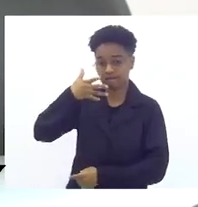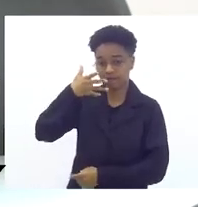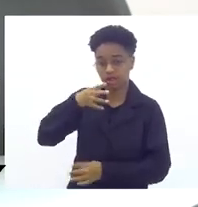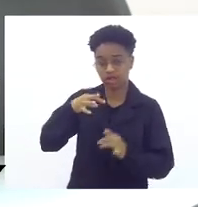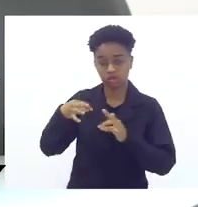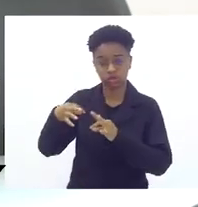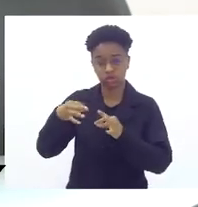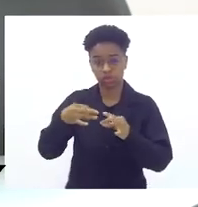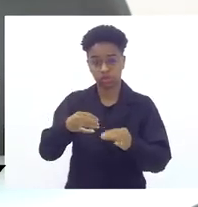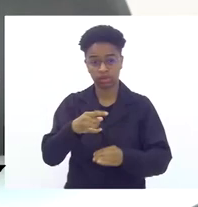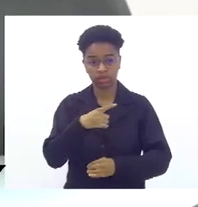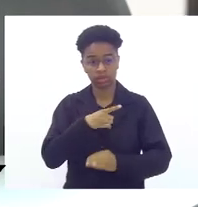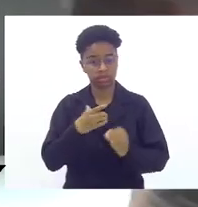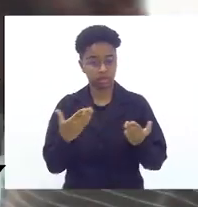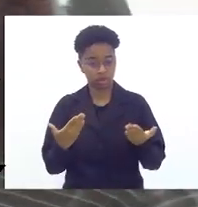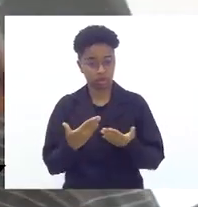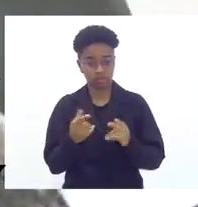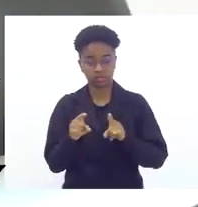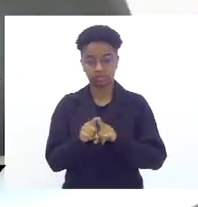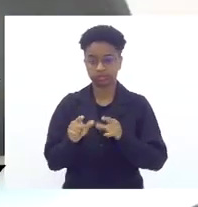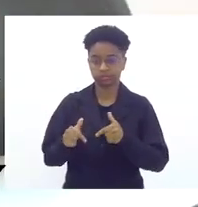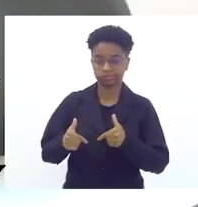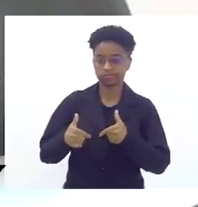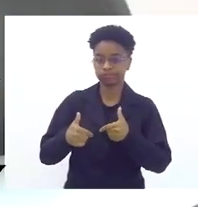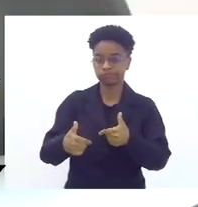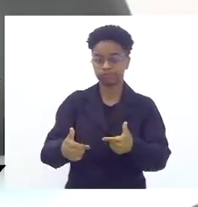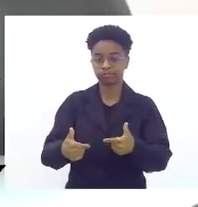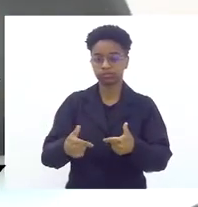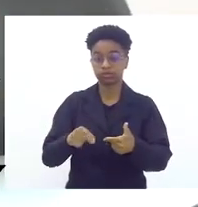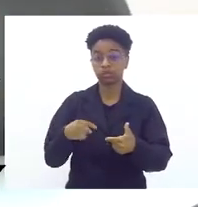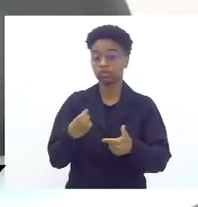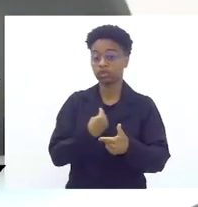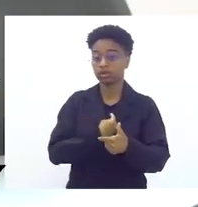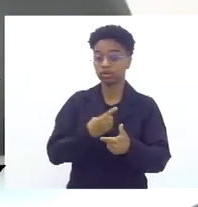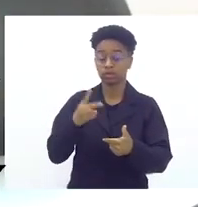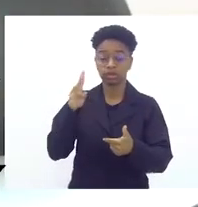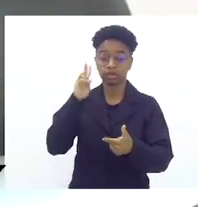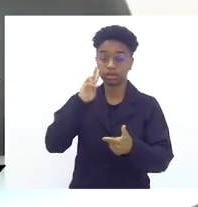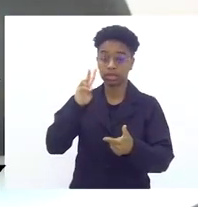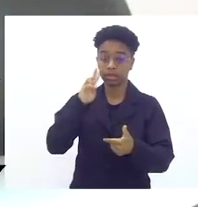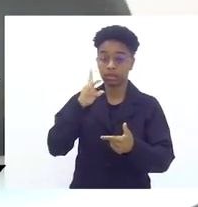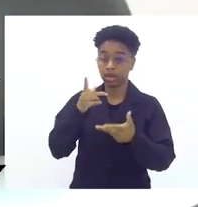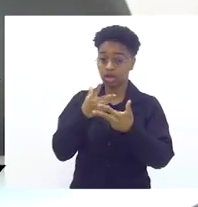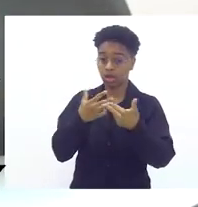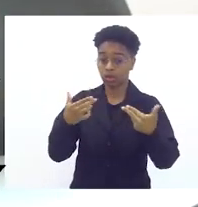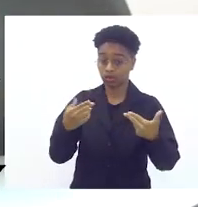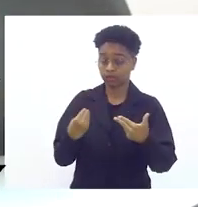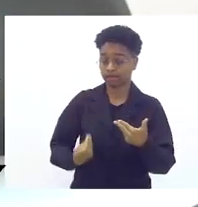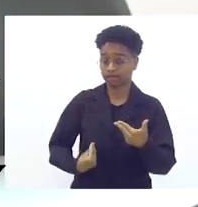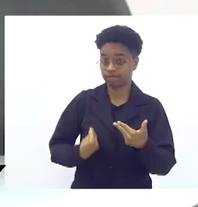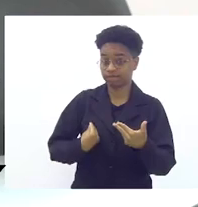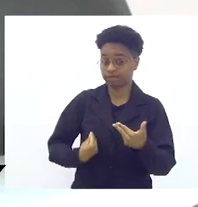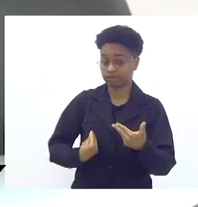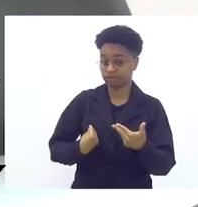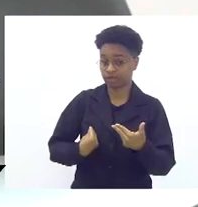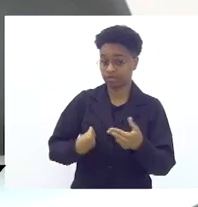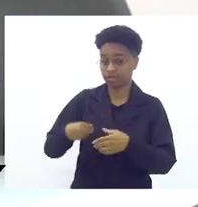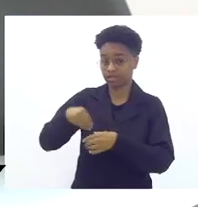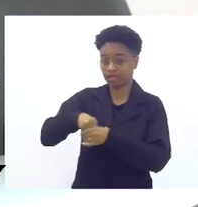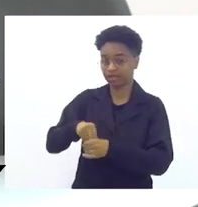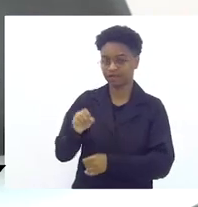todas as intervenções nos remete o que nós vivemos dentro da nossa